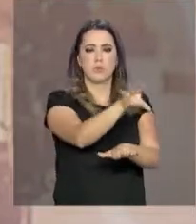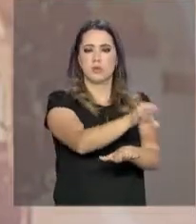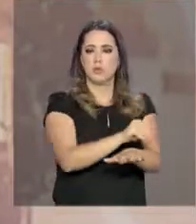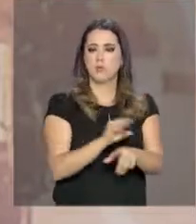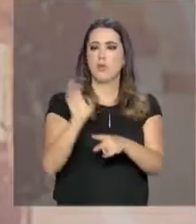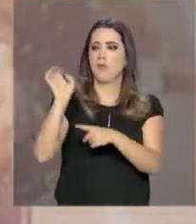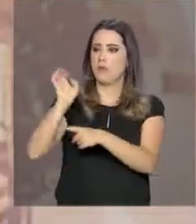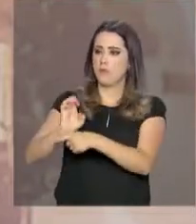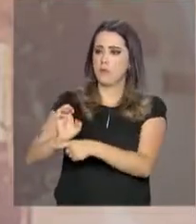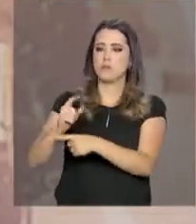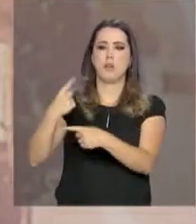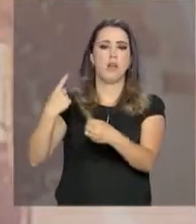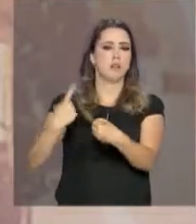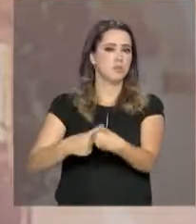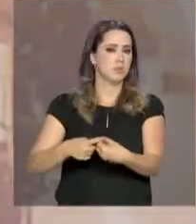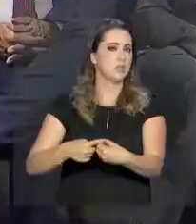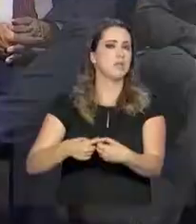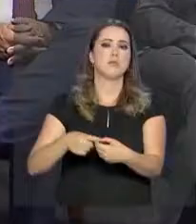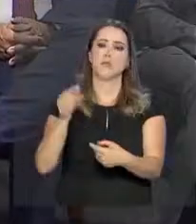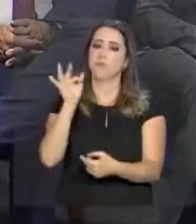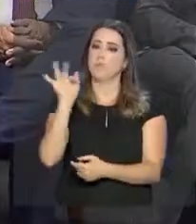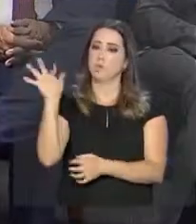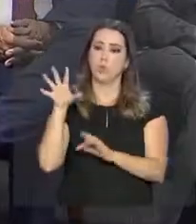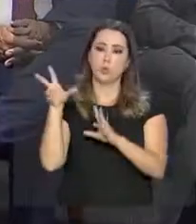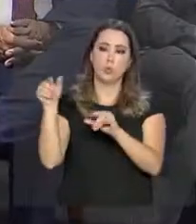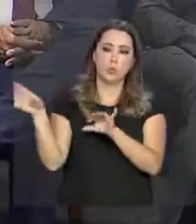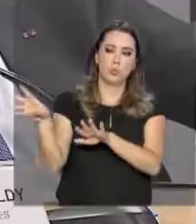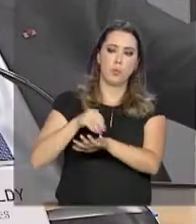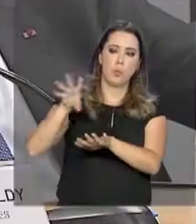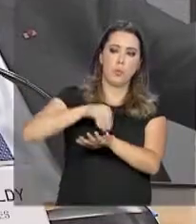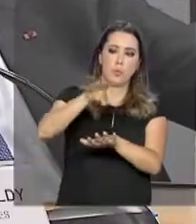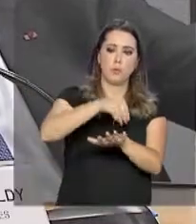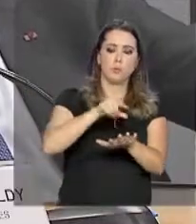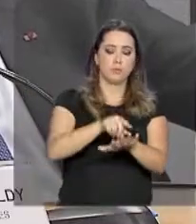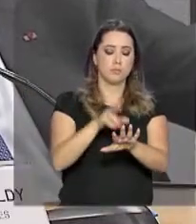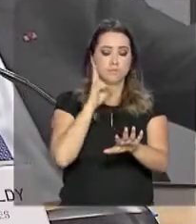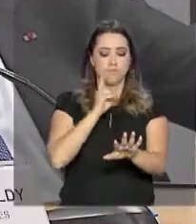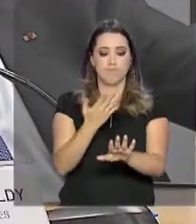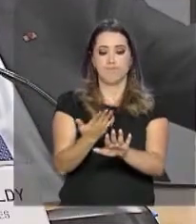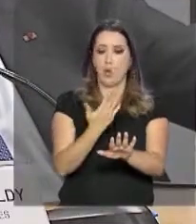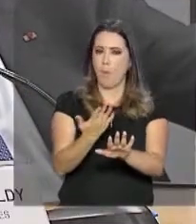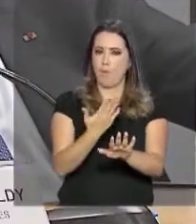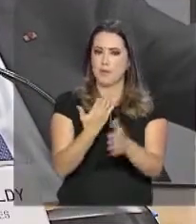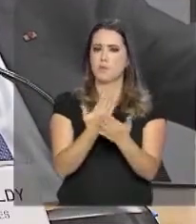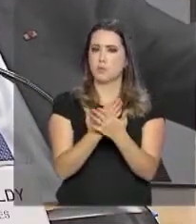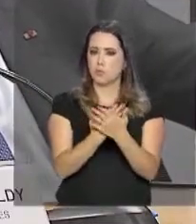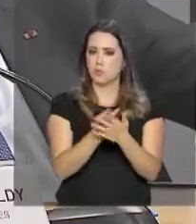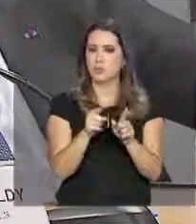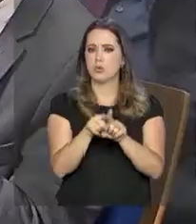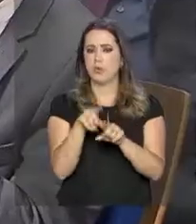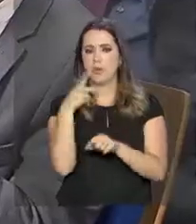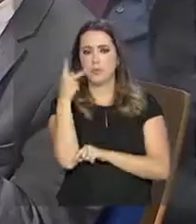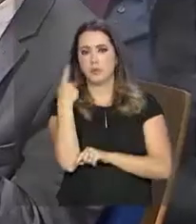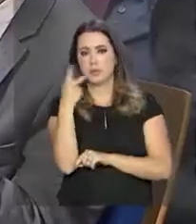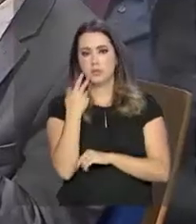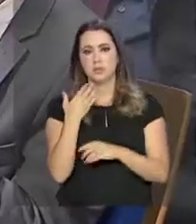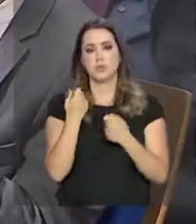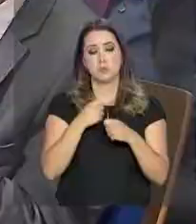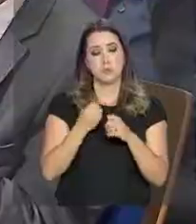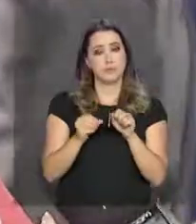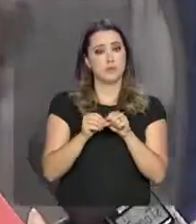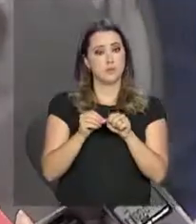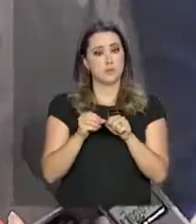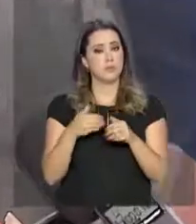e federais de trânsito o objetivo é usar essas informações para investir em políticas para a melhoria do